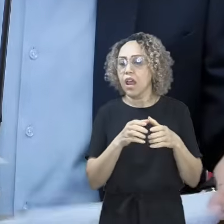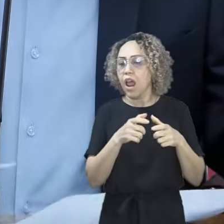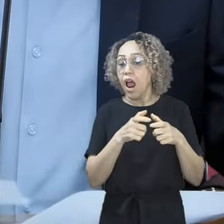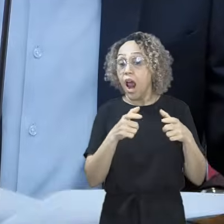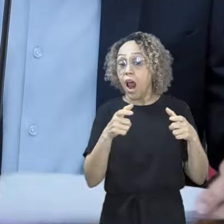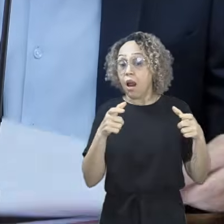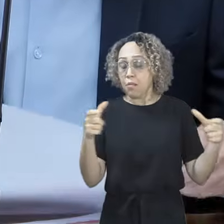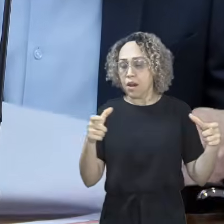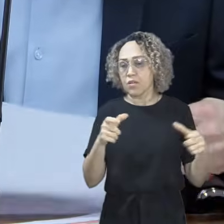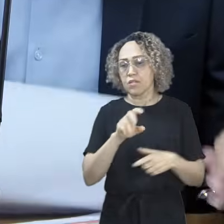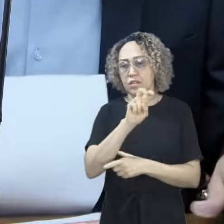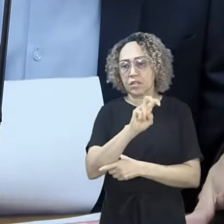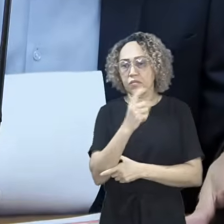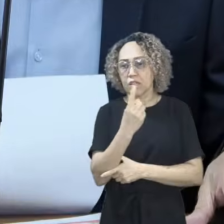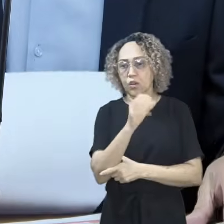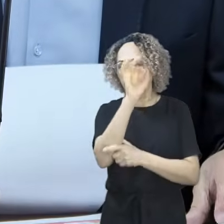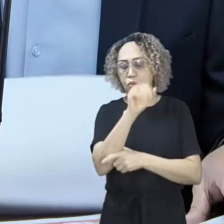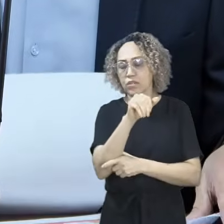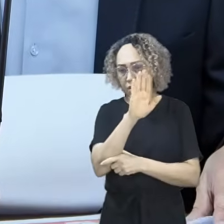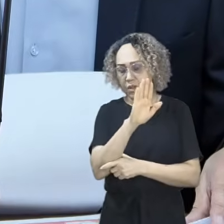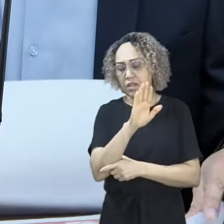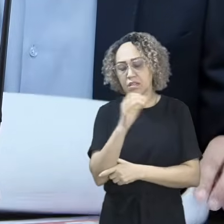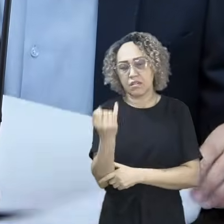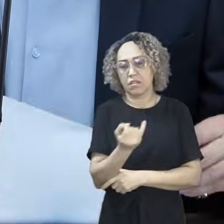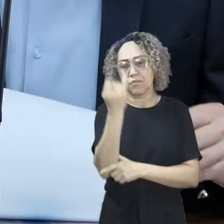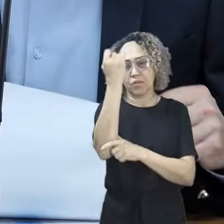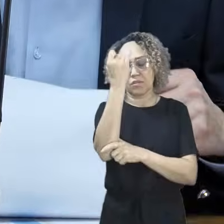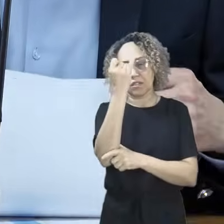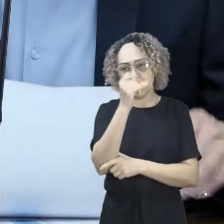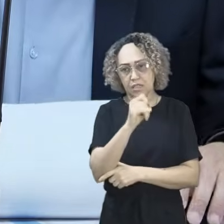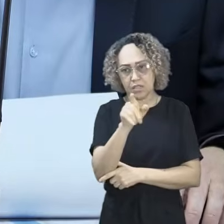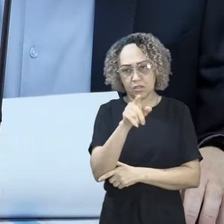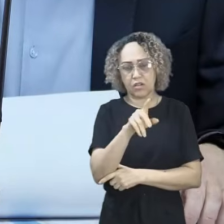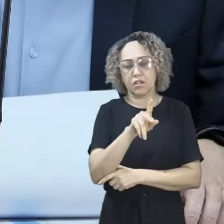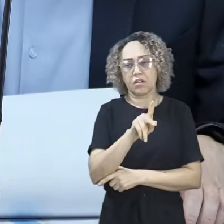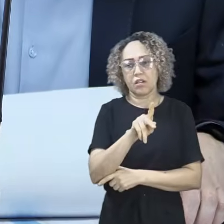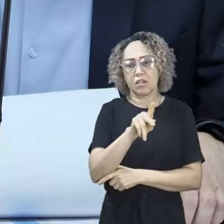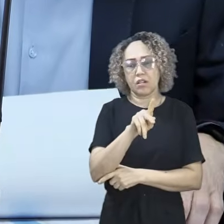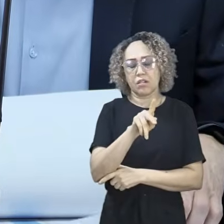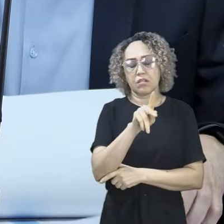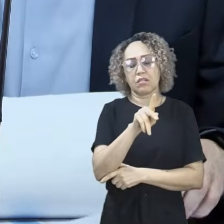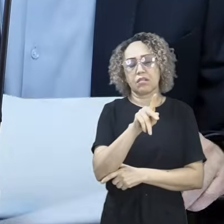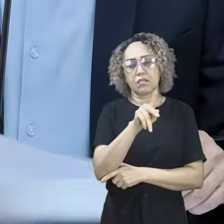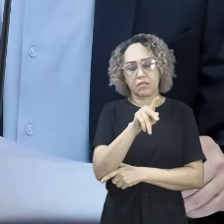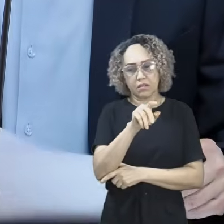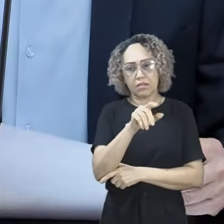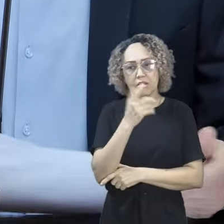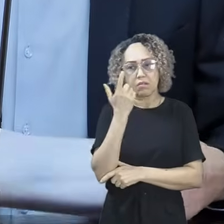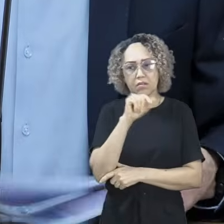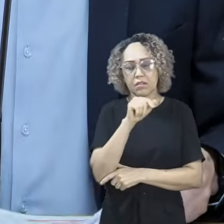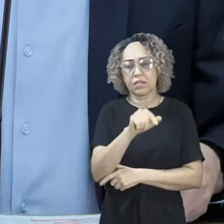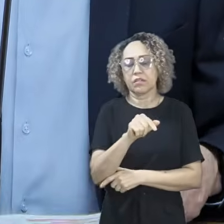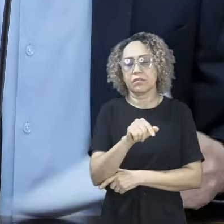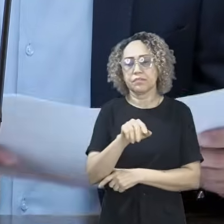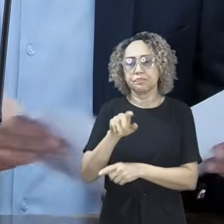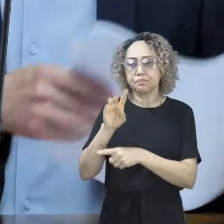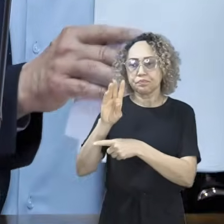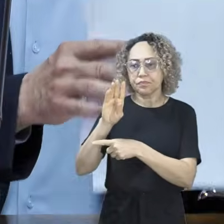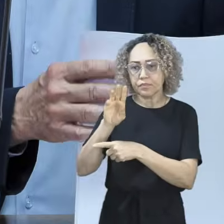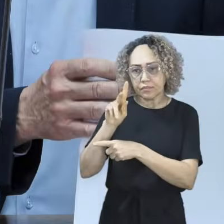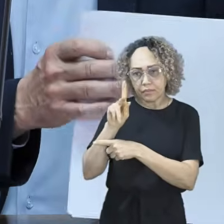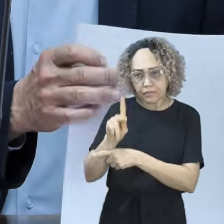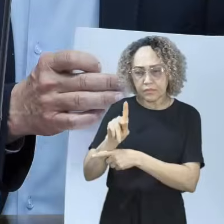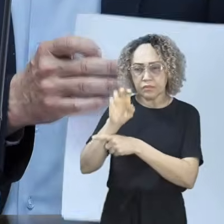né? Eu ressaltei que o PED é uma coisa para nós muito importante. Nós